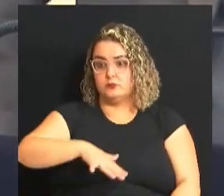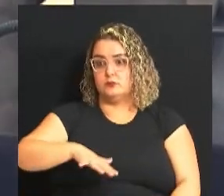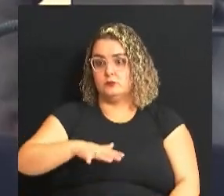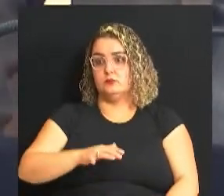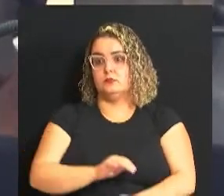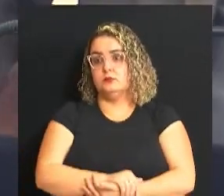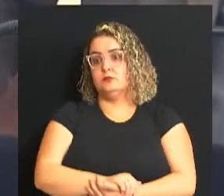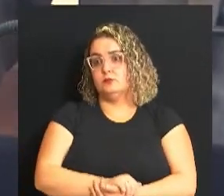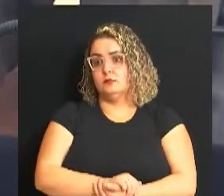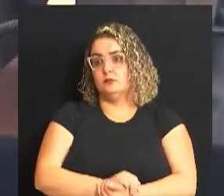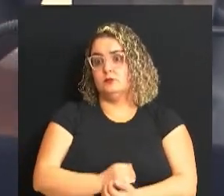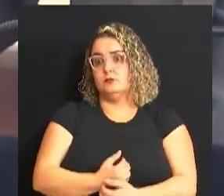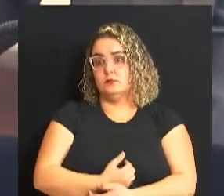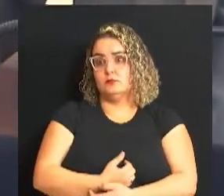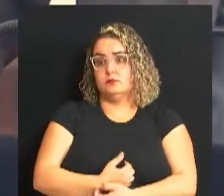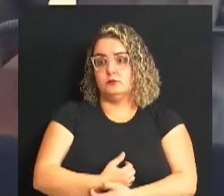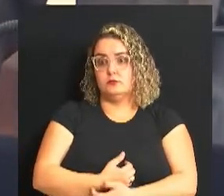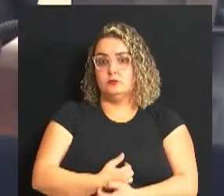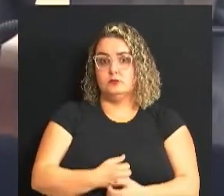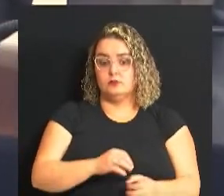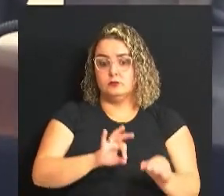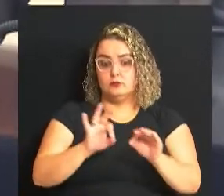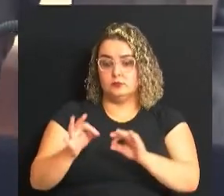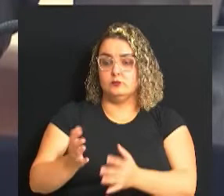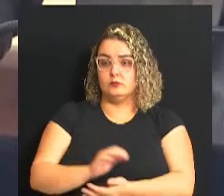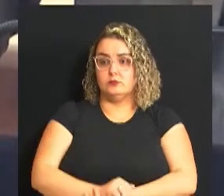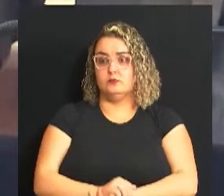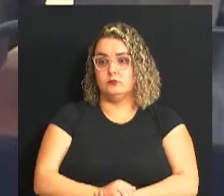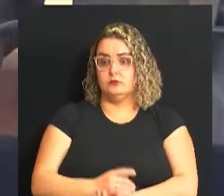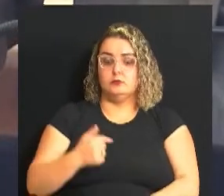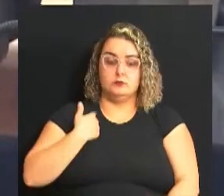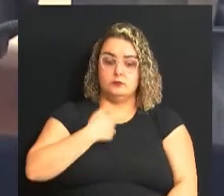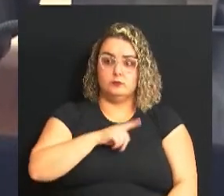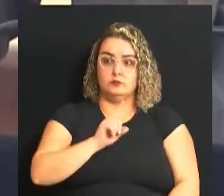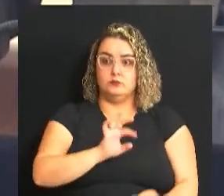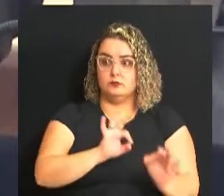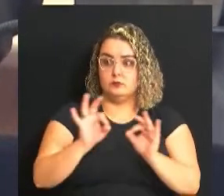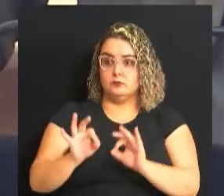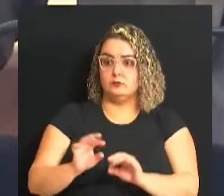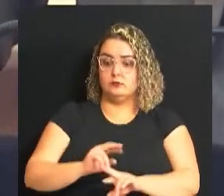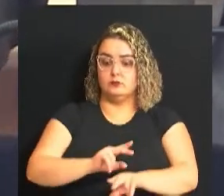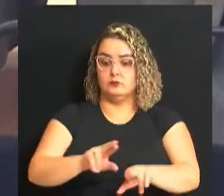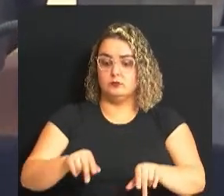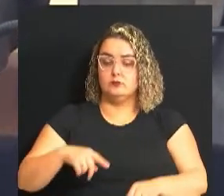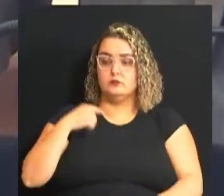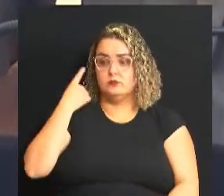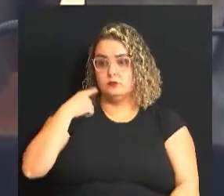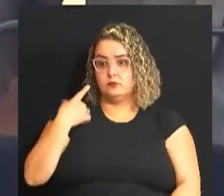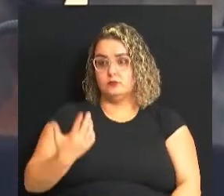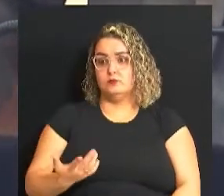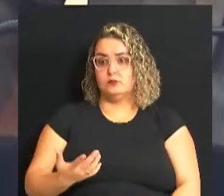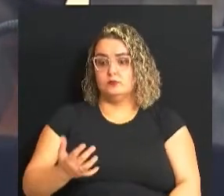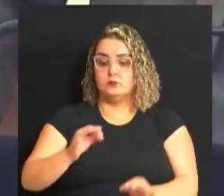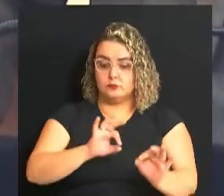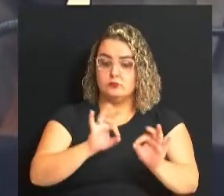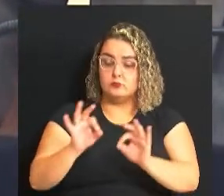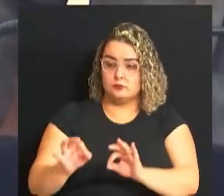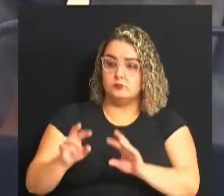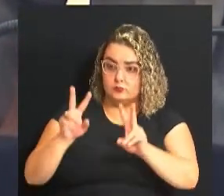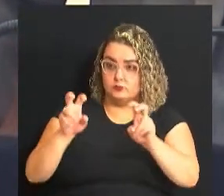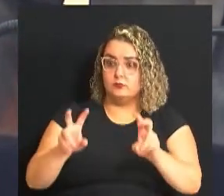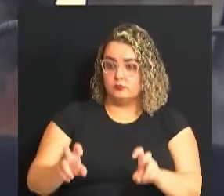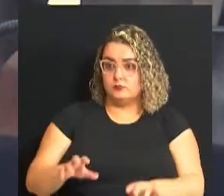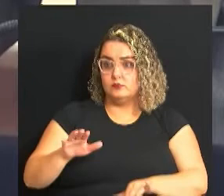né? Que acompanha muito. A gente não acompanha, mas a gente sabe que vários advogados aí acompanham muito essa questão.